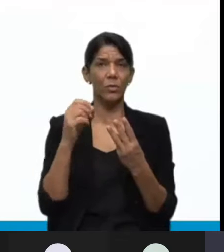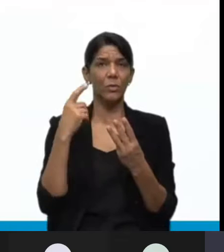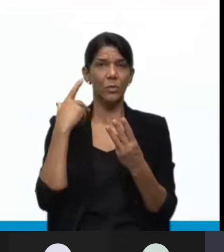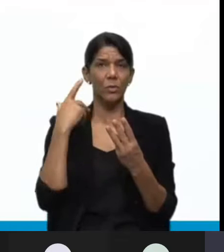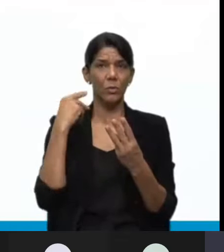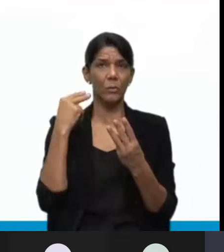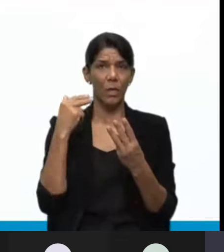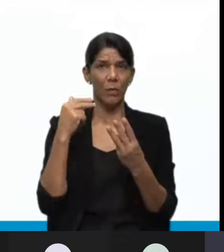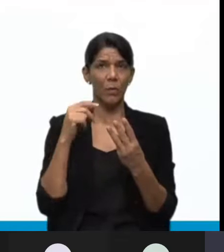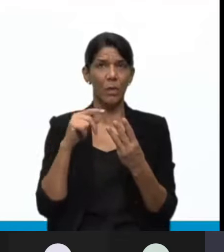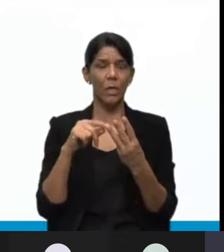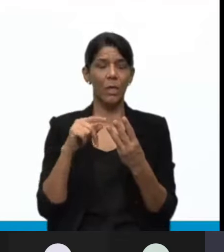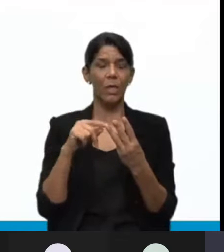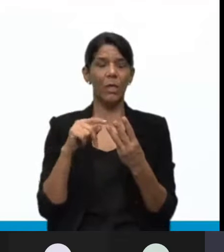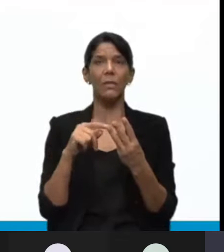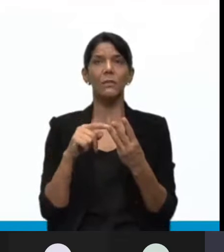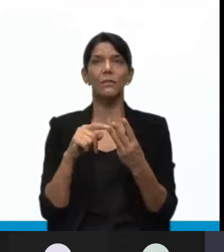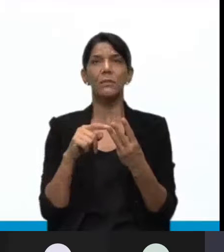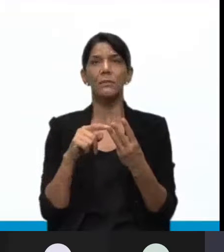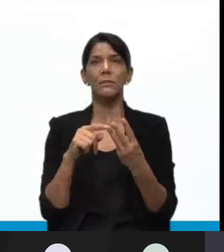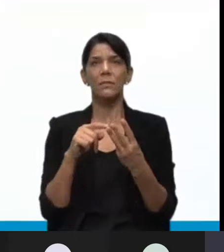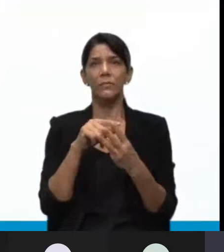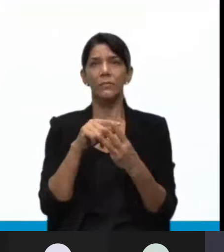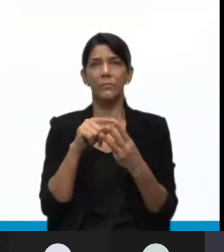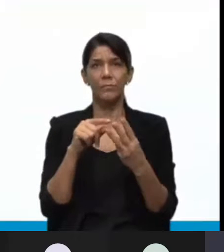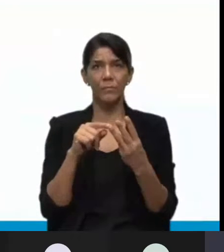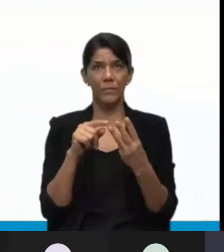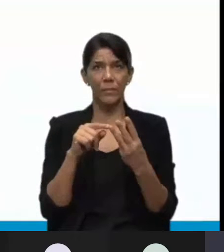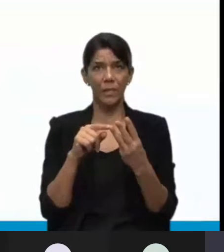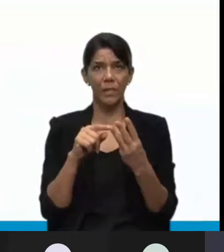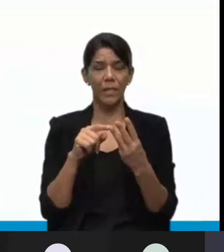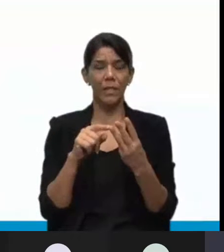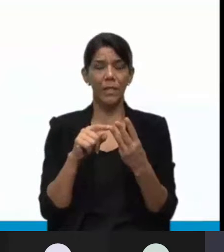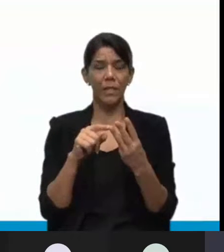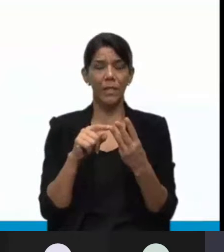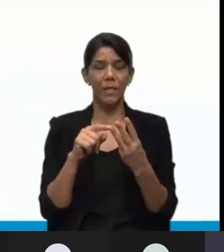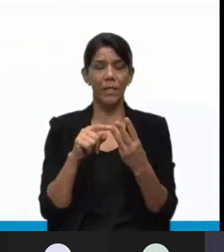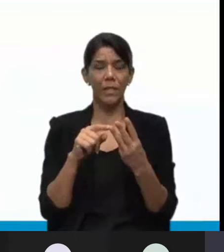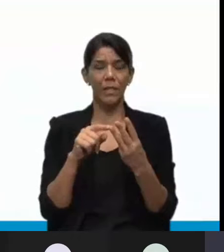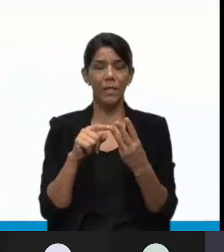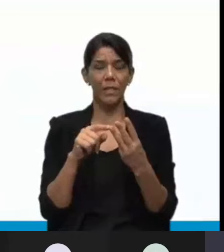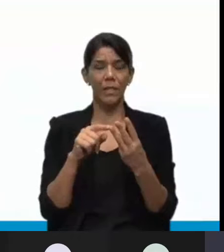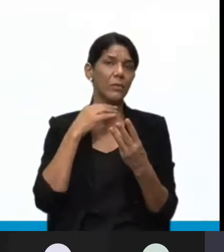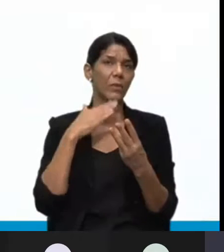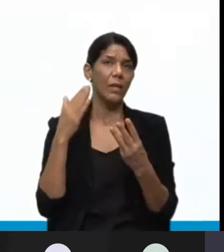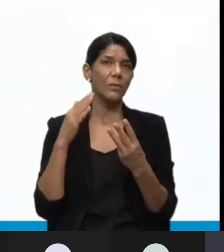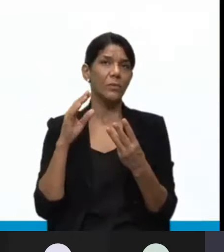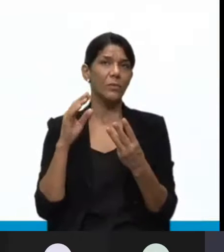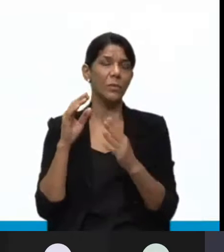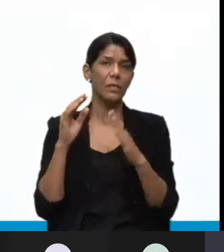comum e essa daqui é a artéria subclávia